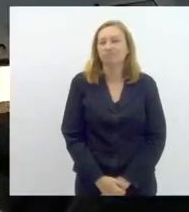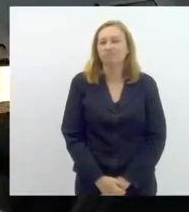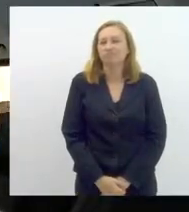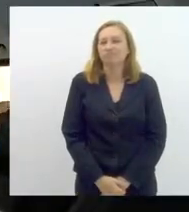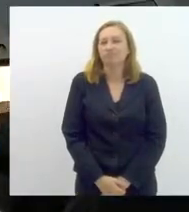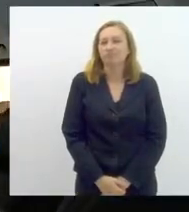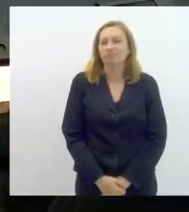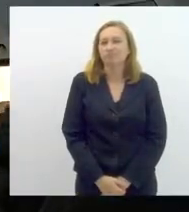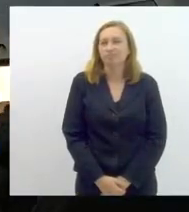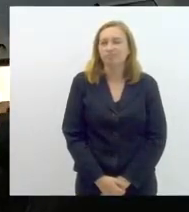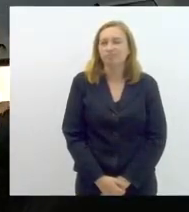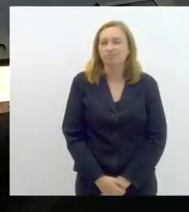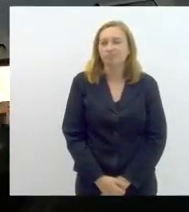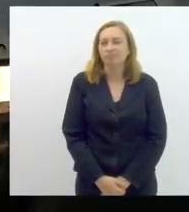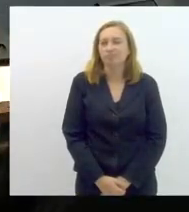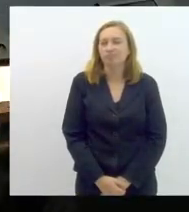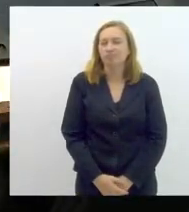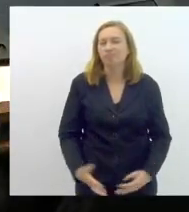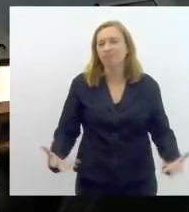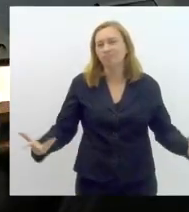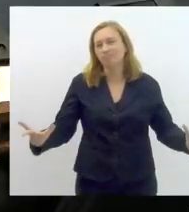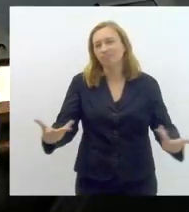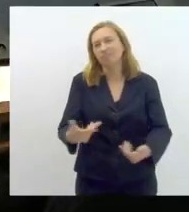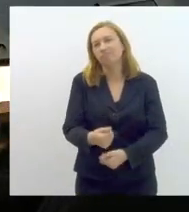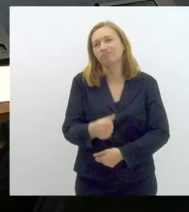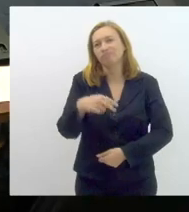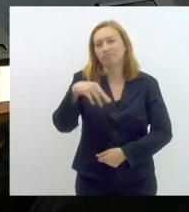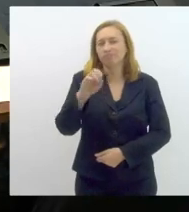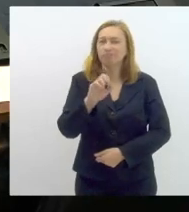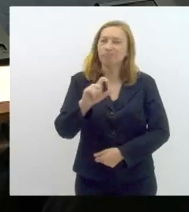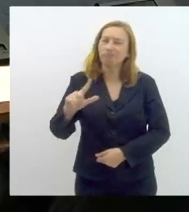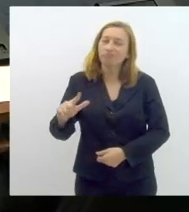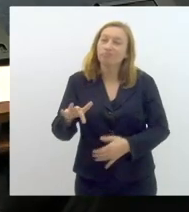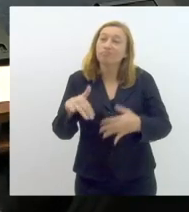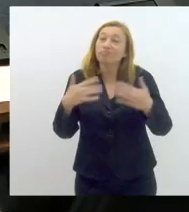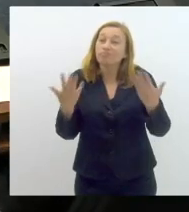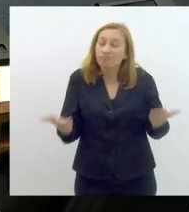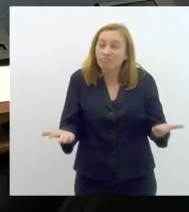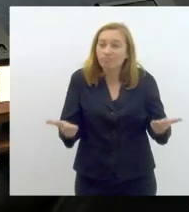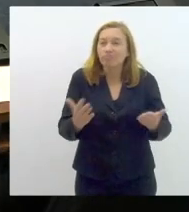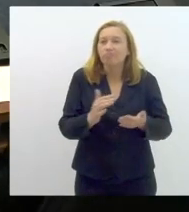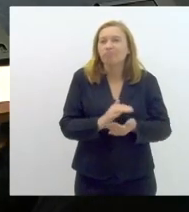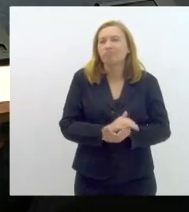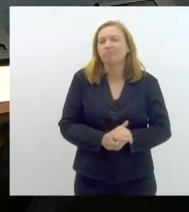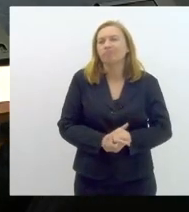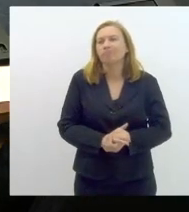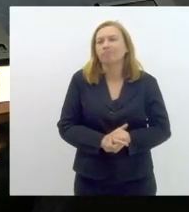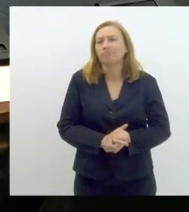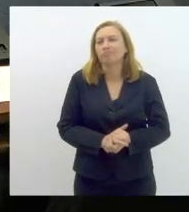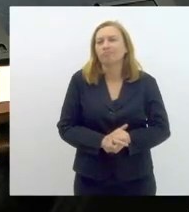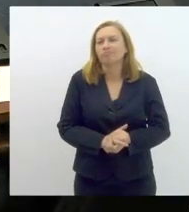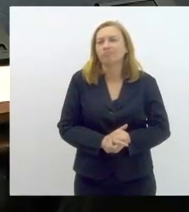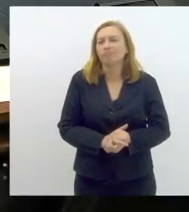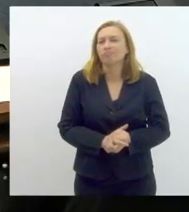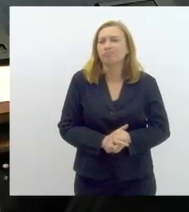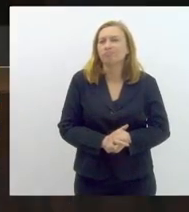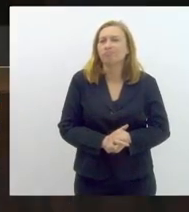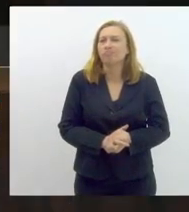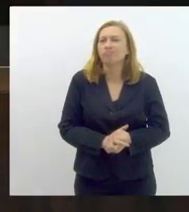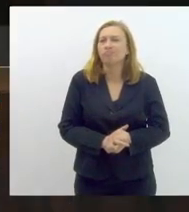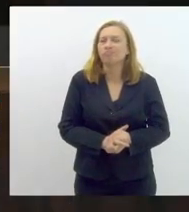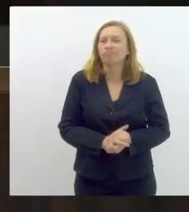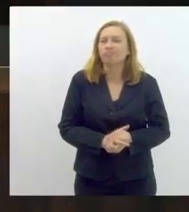Muito obrigado. Maravilha, Natanael. Então, passada aqui a saudação da